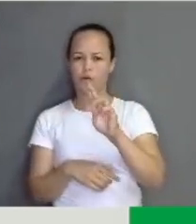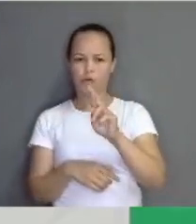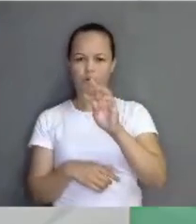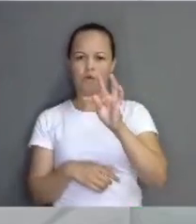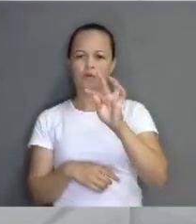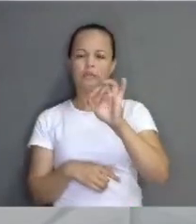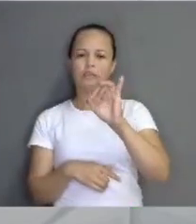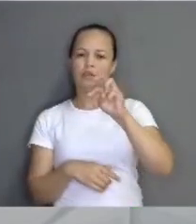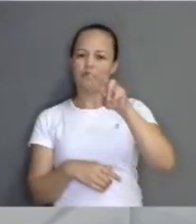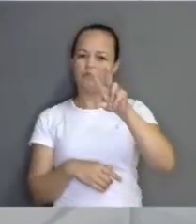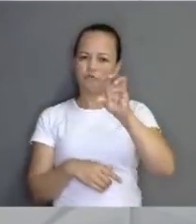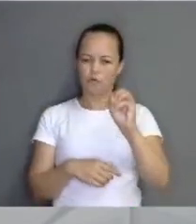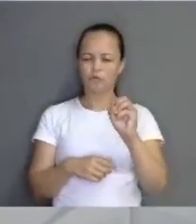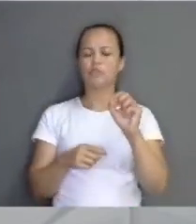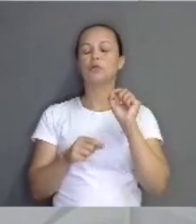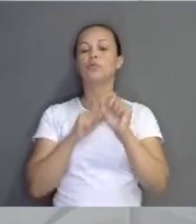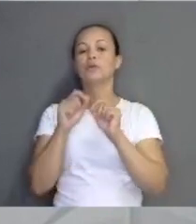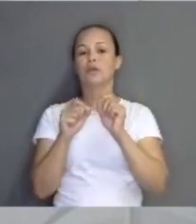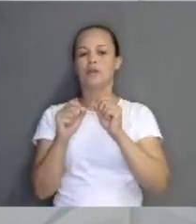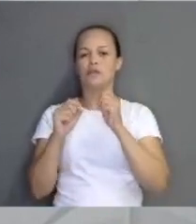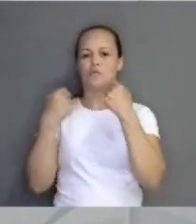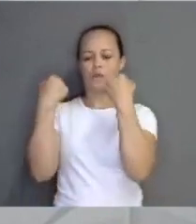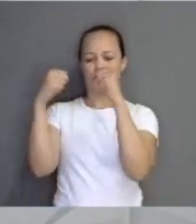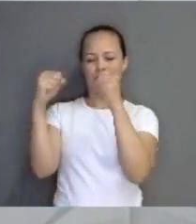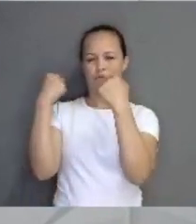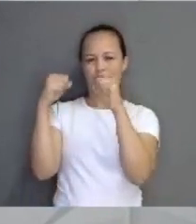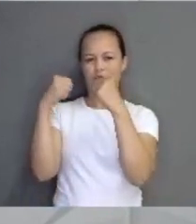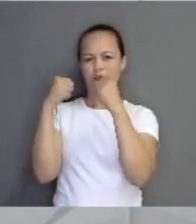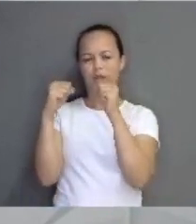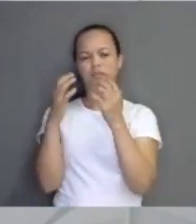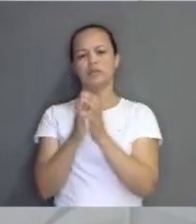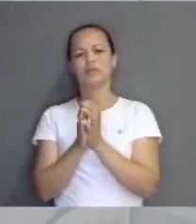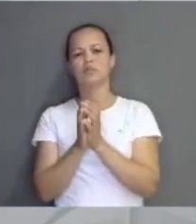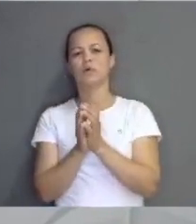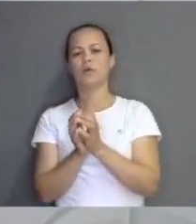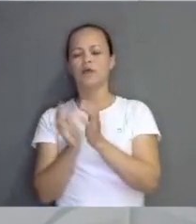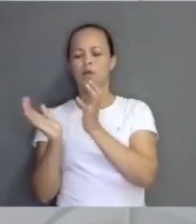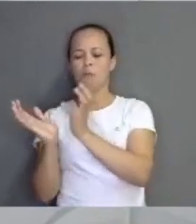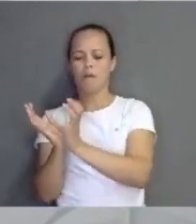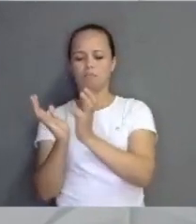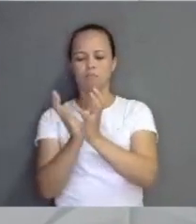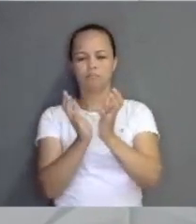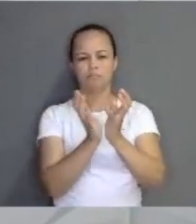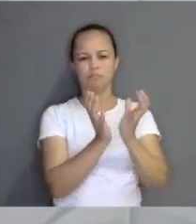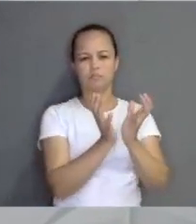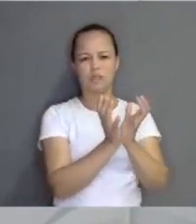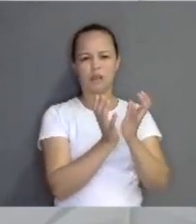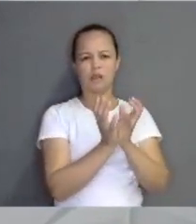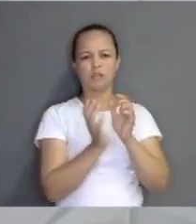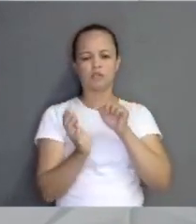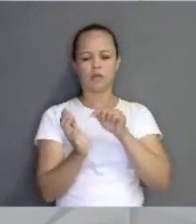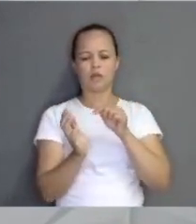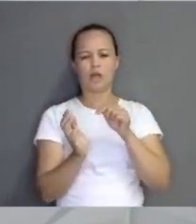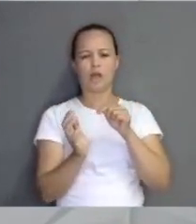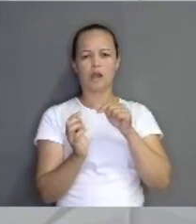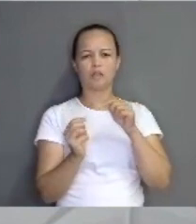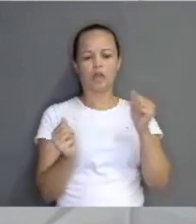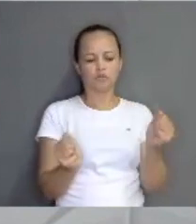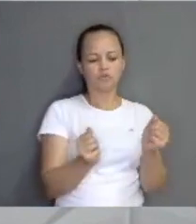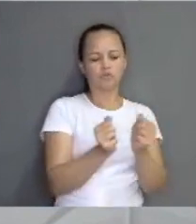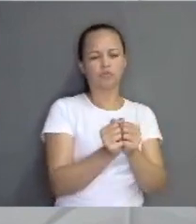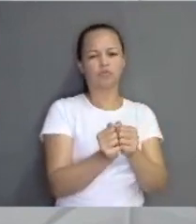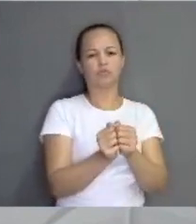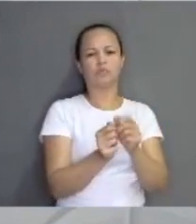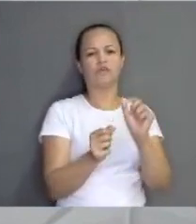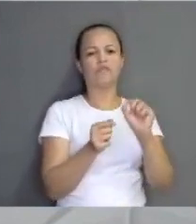física, certo? Então, cada grupo ela tem a sua função. Está reunida ali com a intenção para fazer